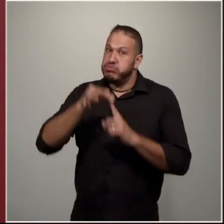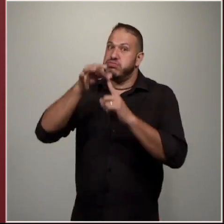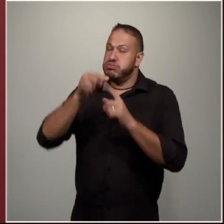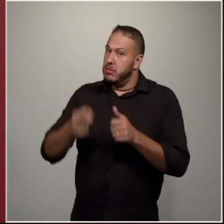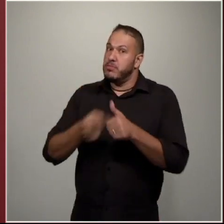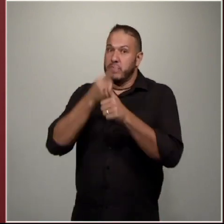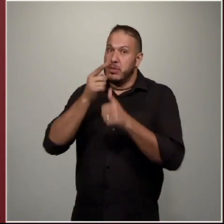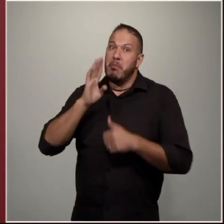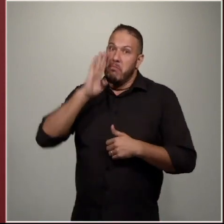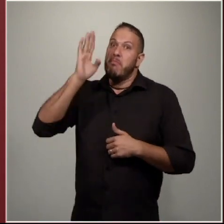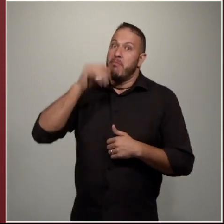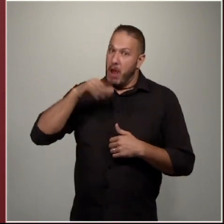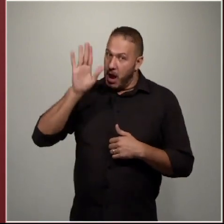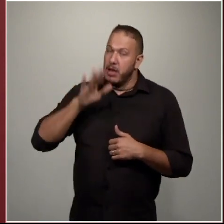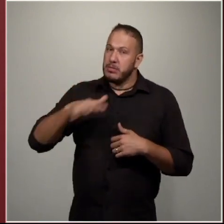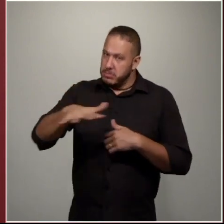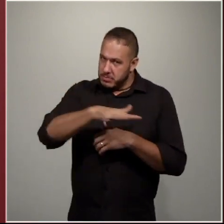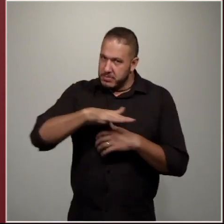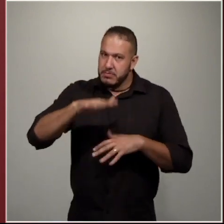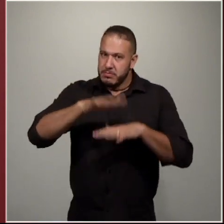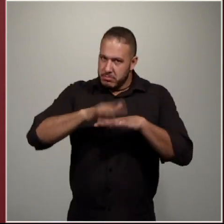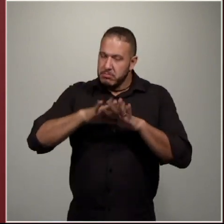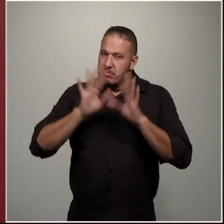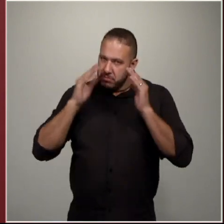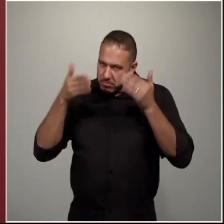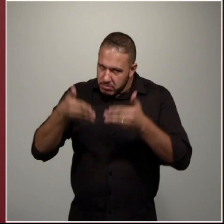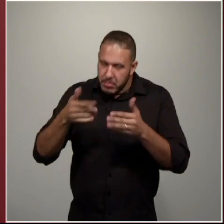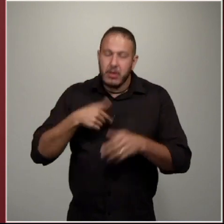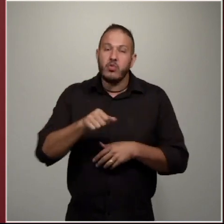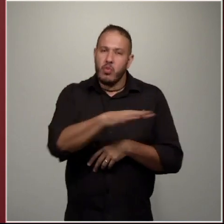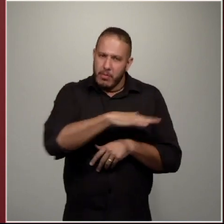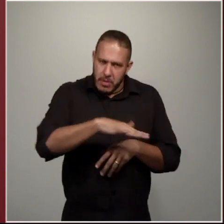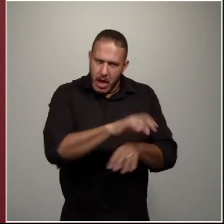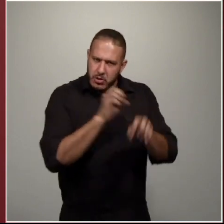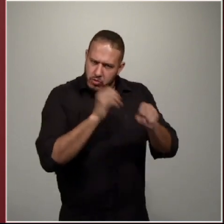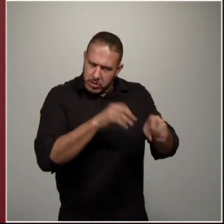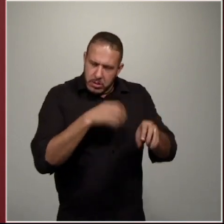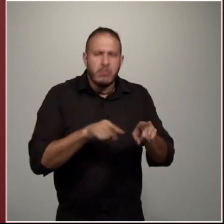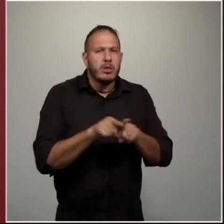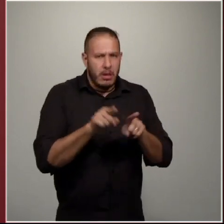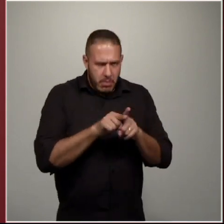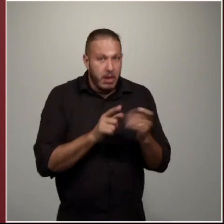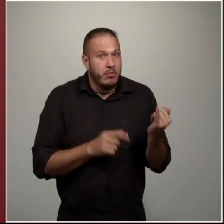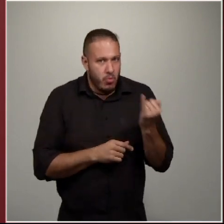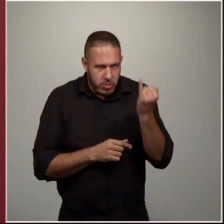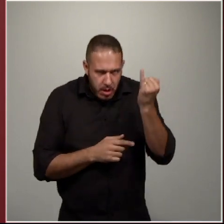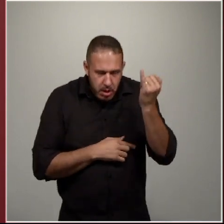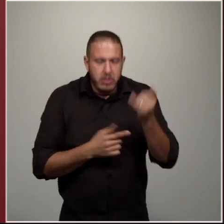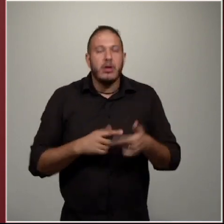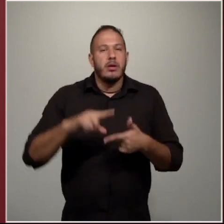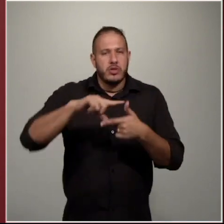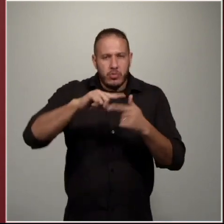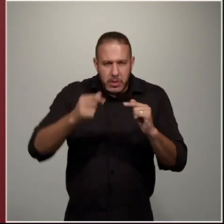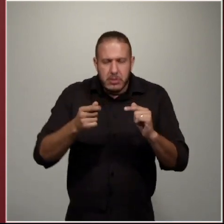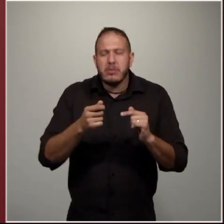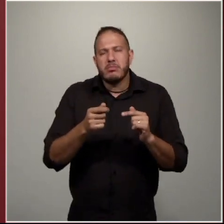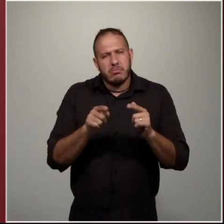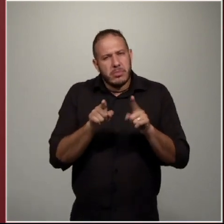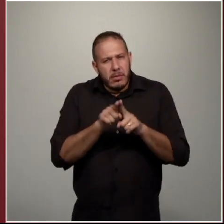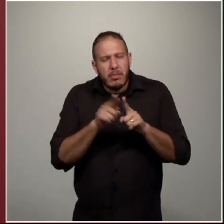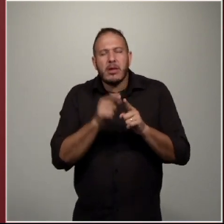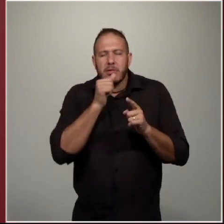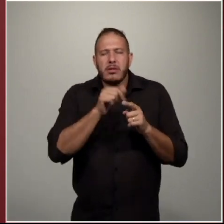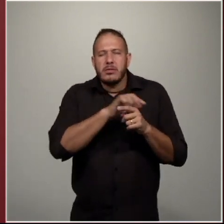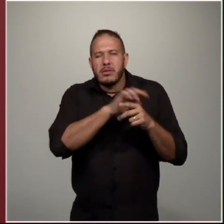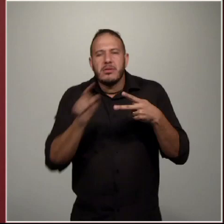no ambiente da matemática é no ambiente do ensino ela também é muito valorizada a geometria ela tem ainda também ficado num